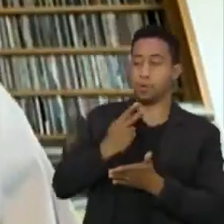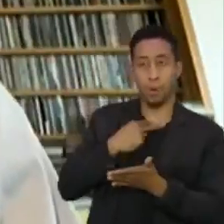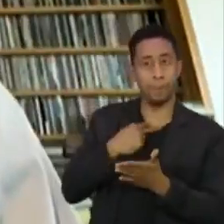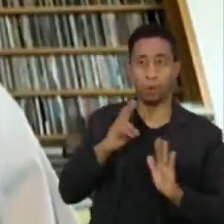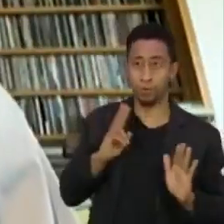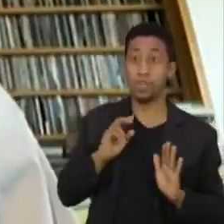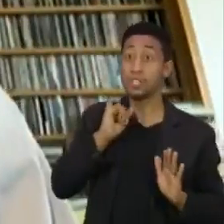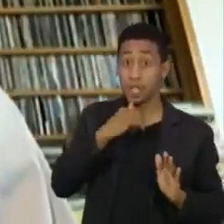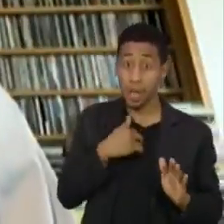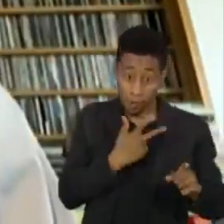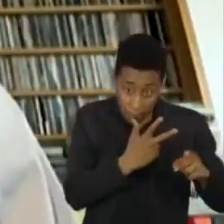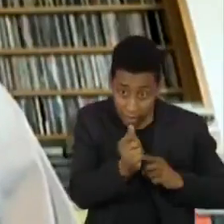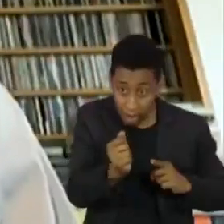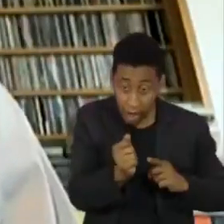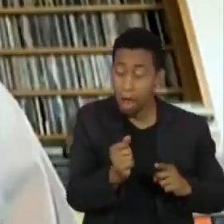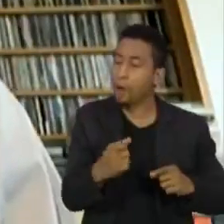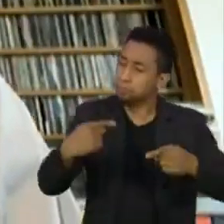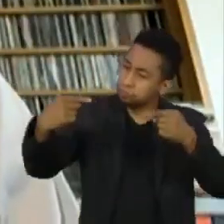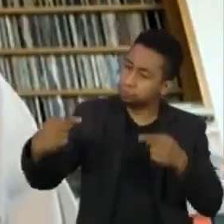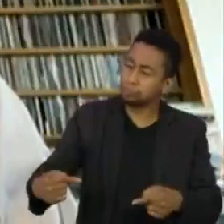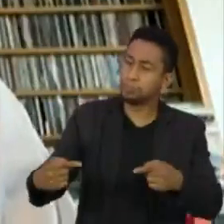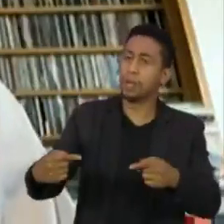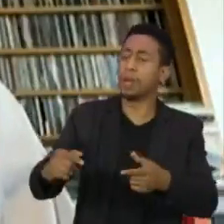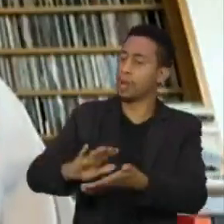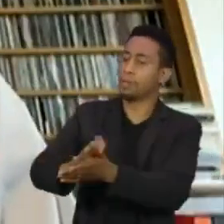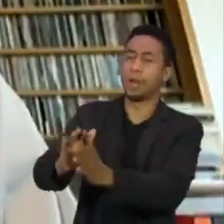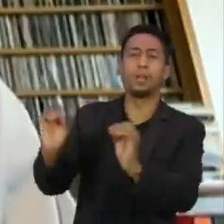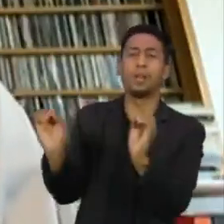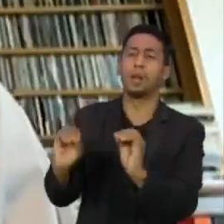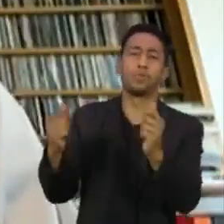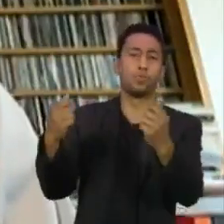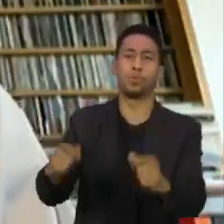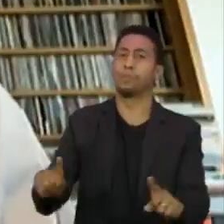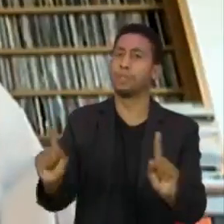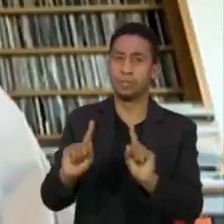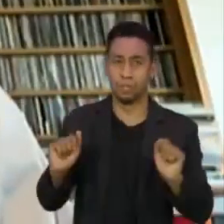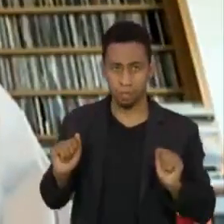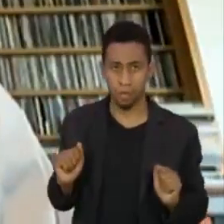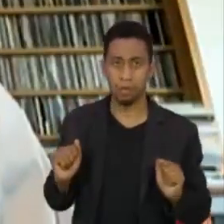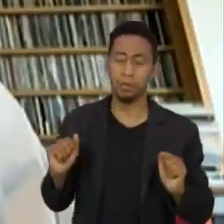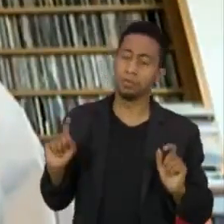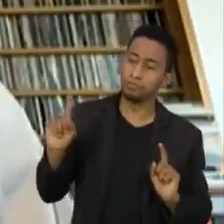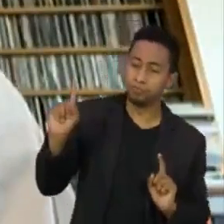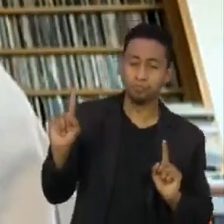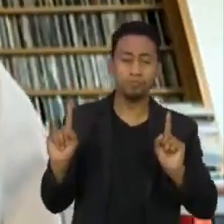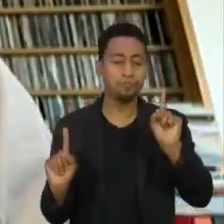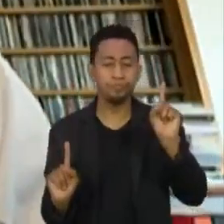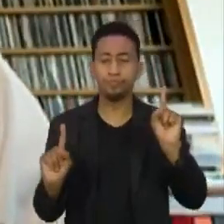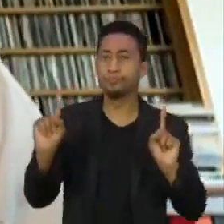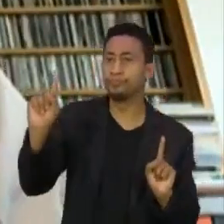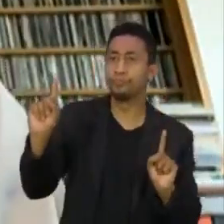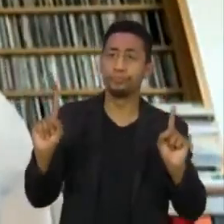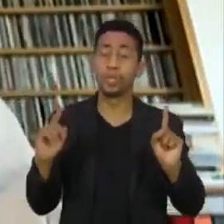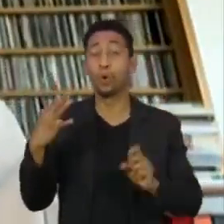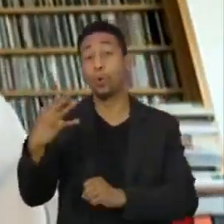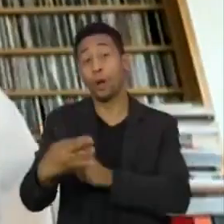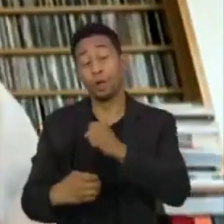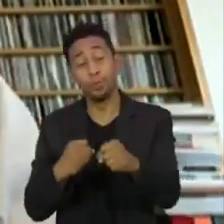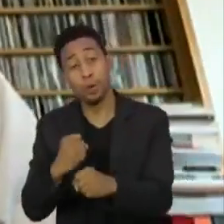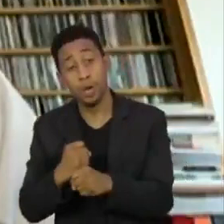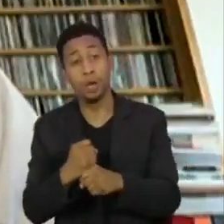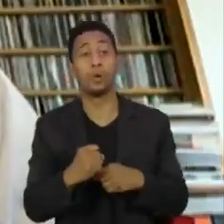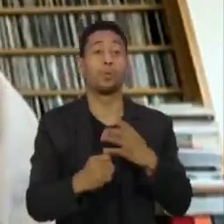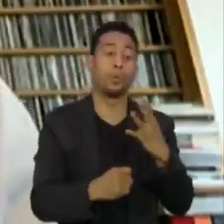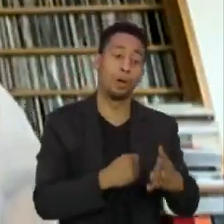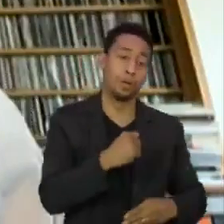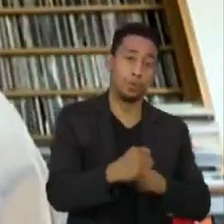me comprometo a não eliminar o meu adversário. Ele é um jogo sem fim, onde, a cada 4 anos,